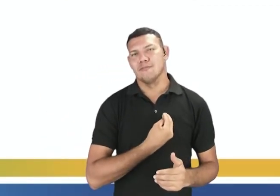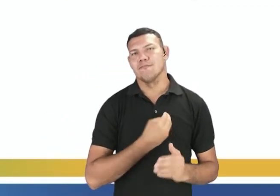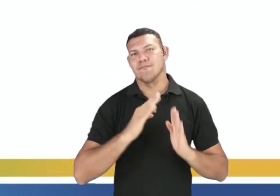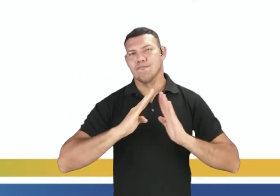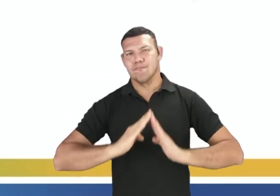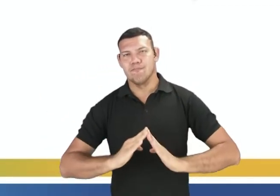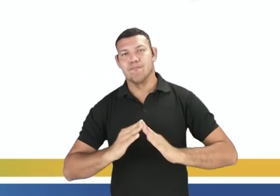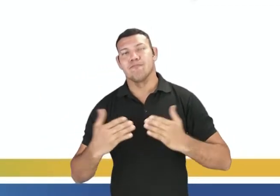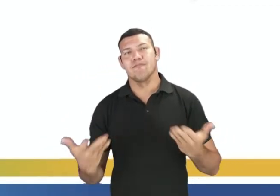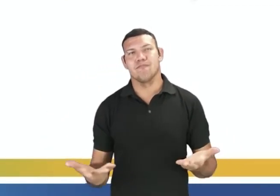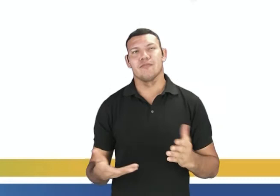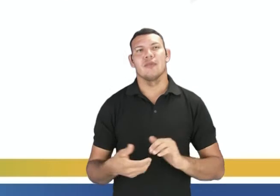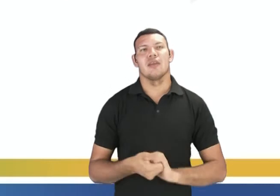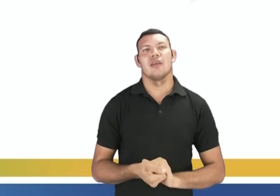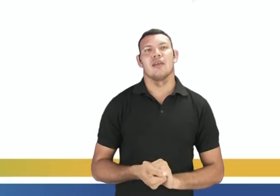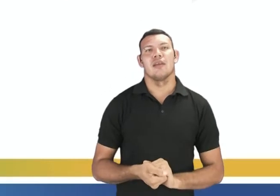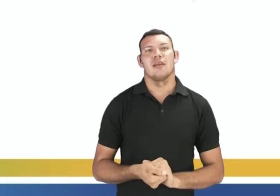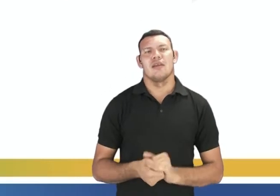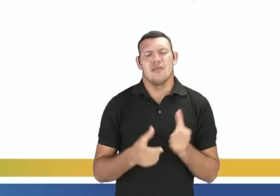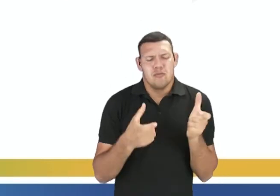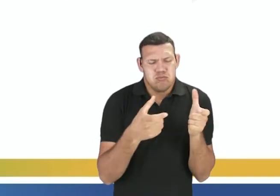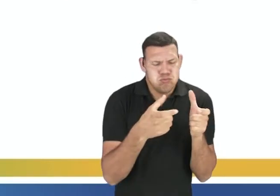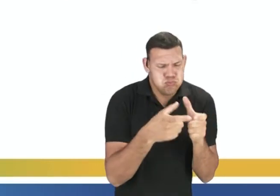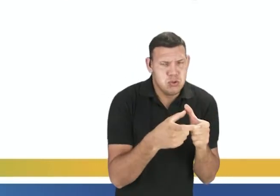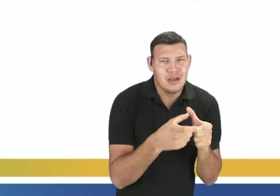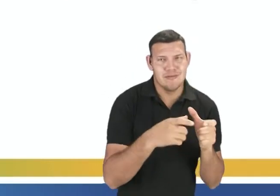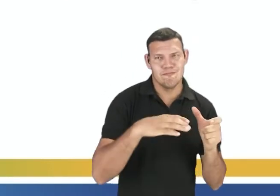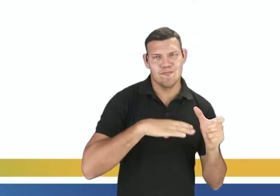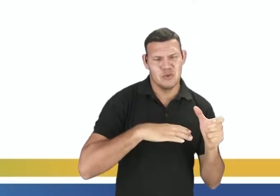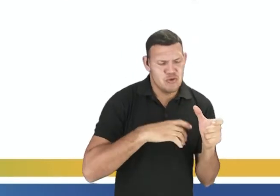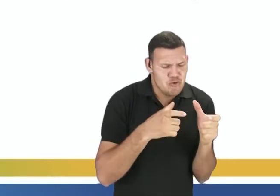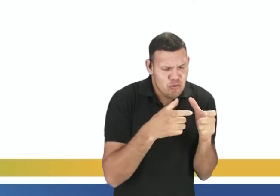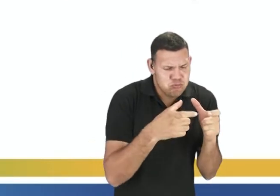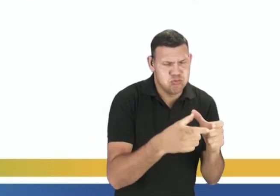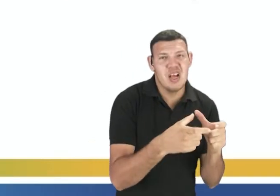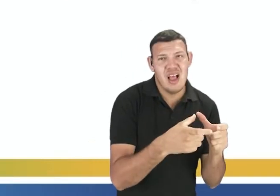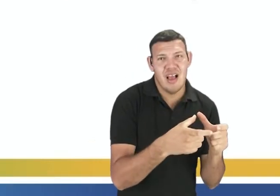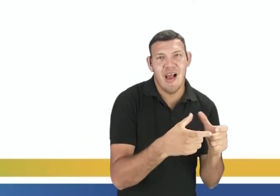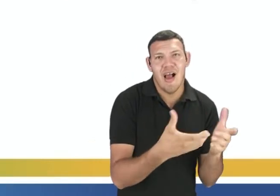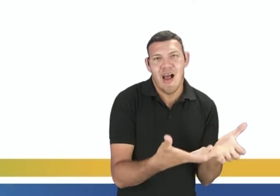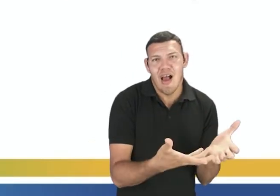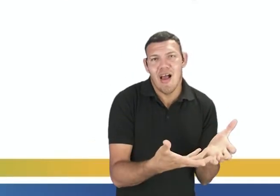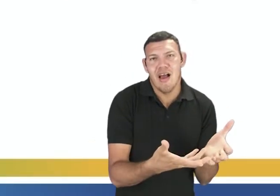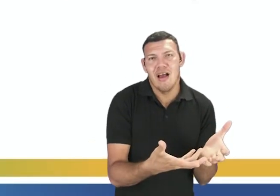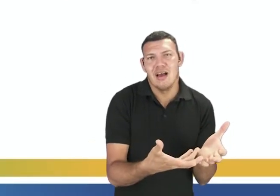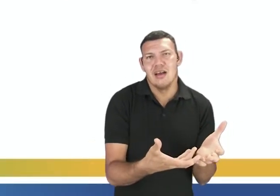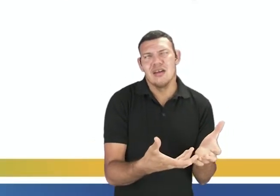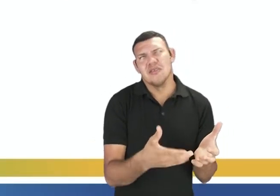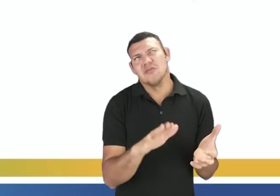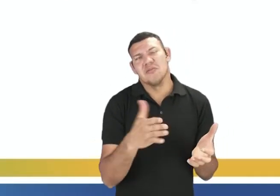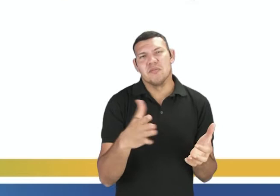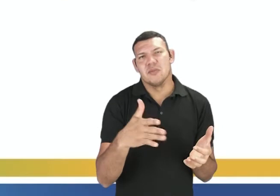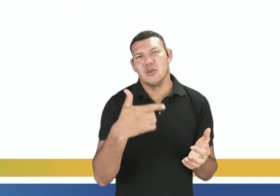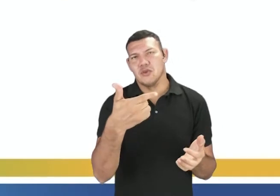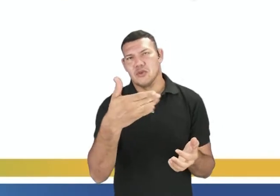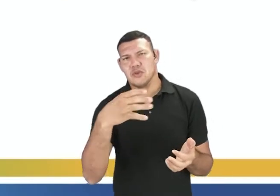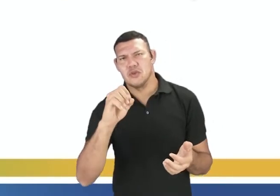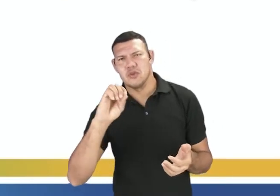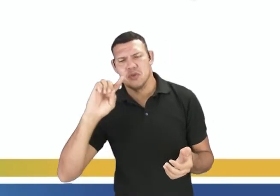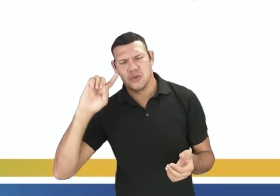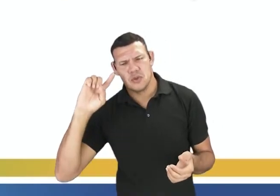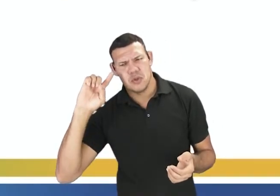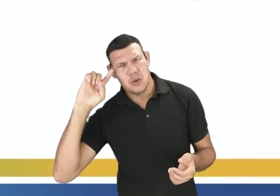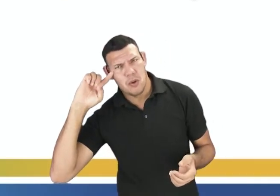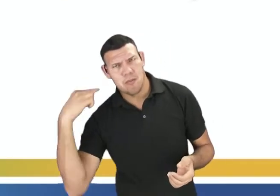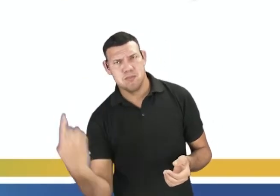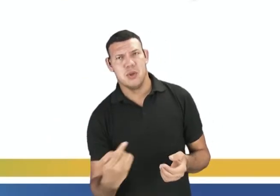crescem são as cidades pequenas, né? A cidade pequena ela tem menos de 20 mil habitantes. Então, enquanto a